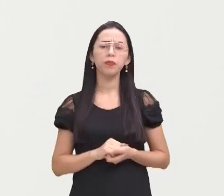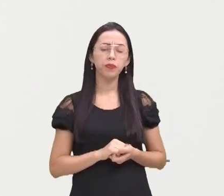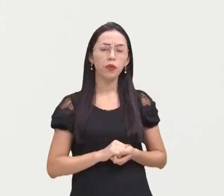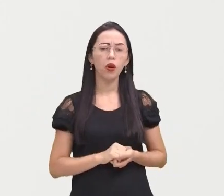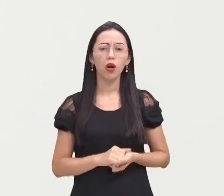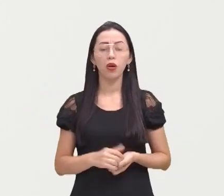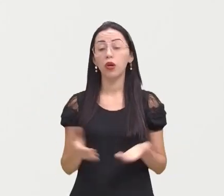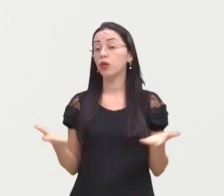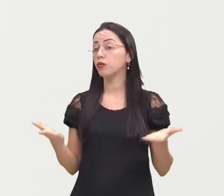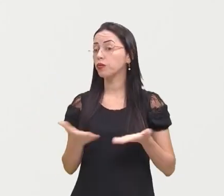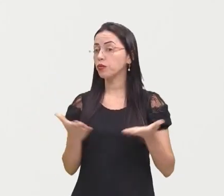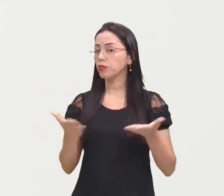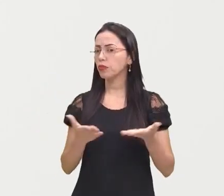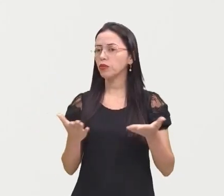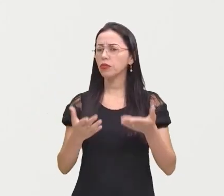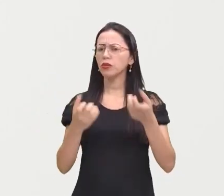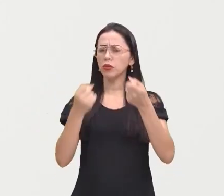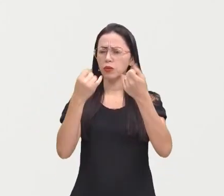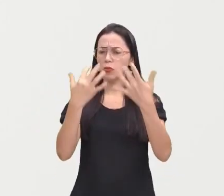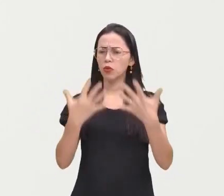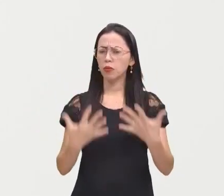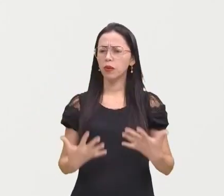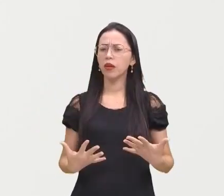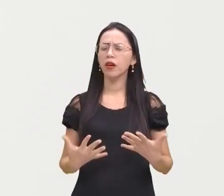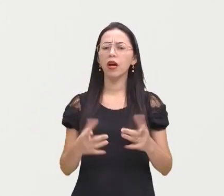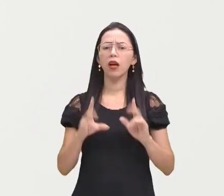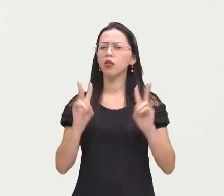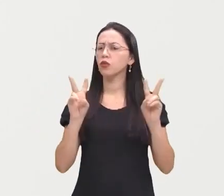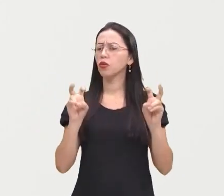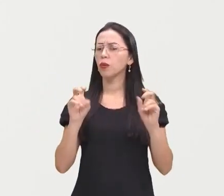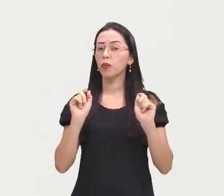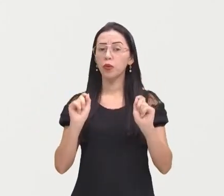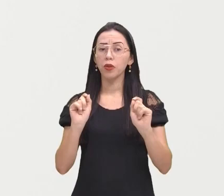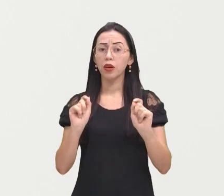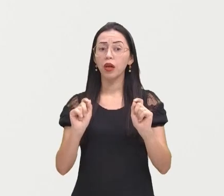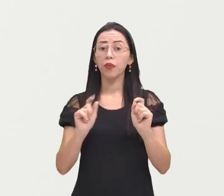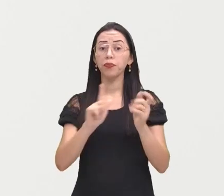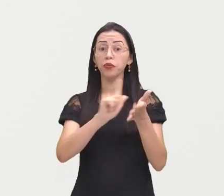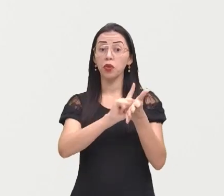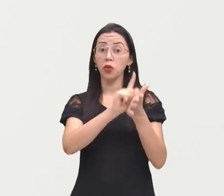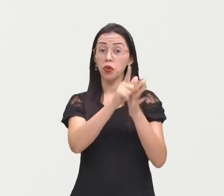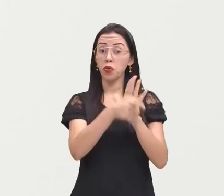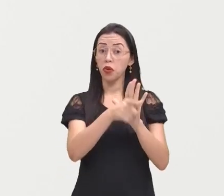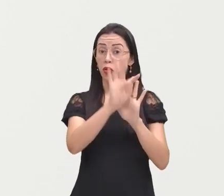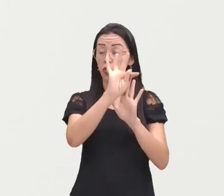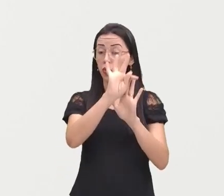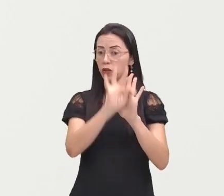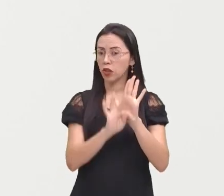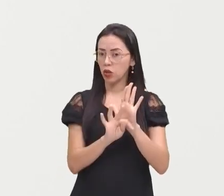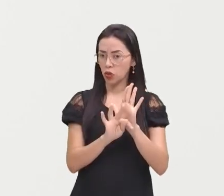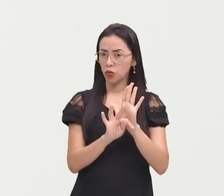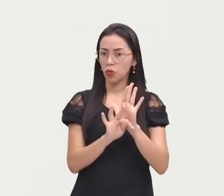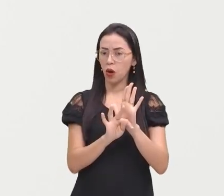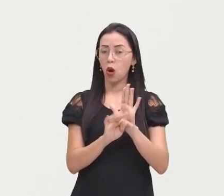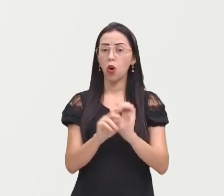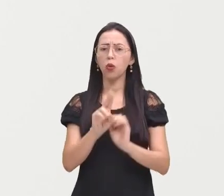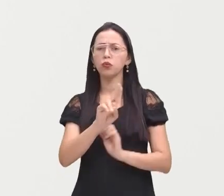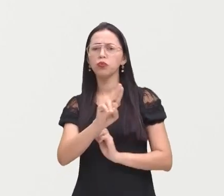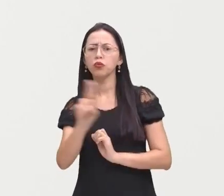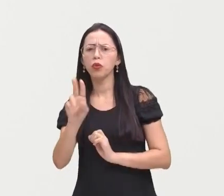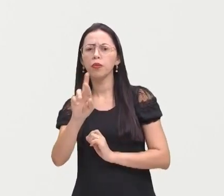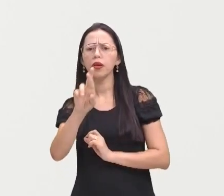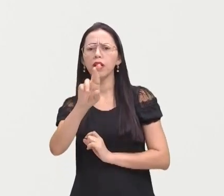estamos vendo aqui? Nós estamos vendo o relato textual. O